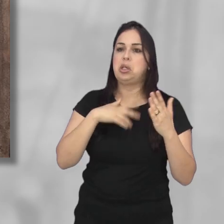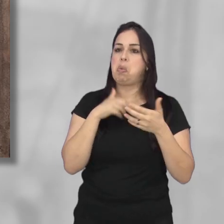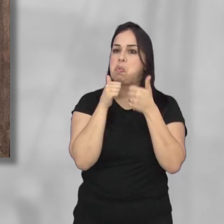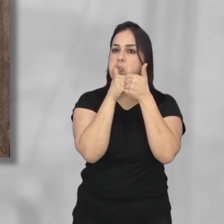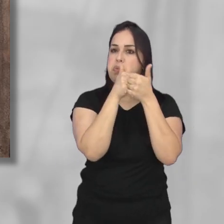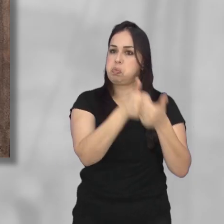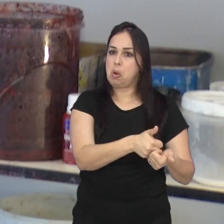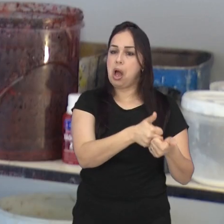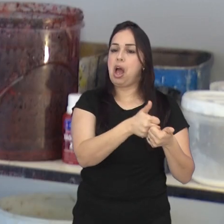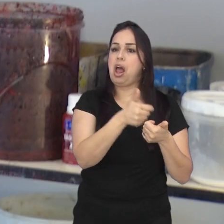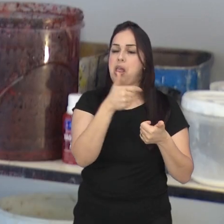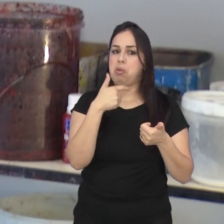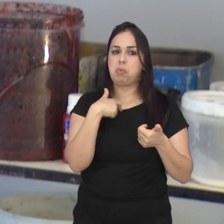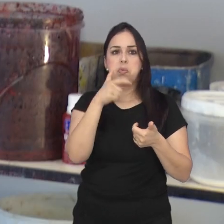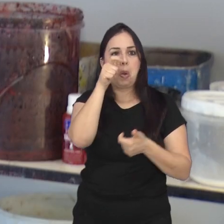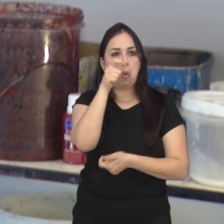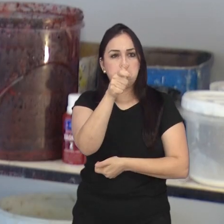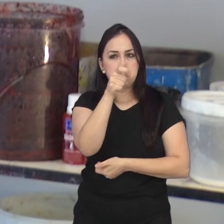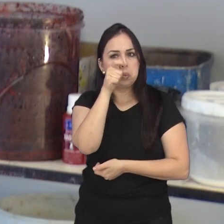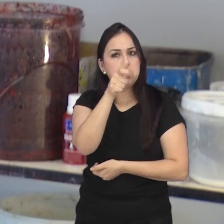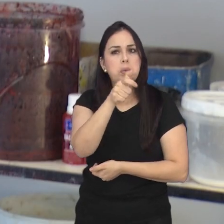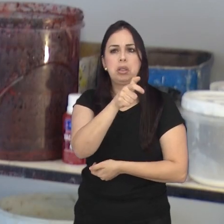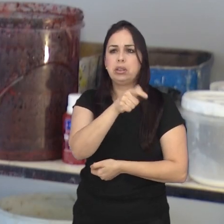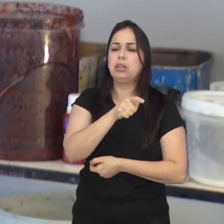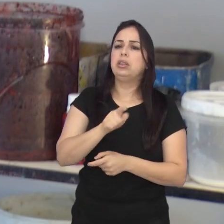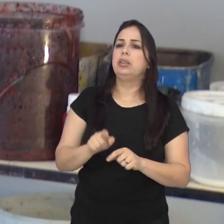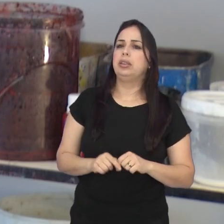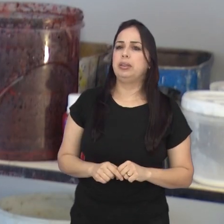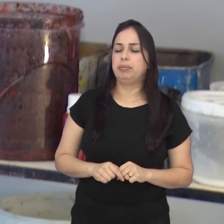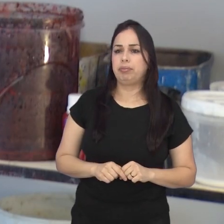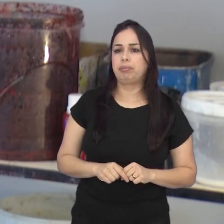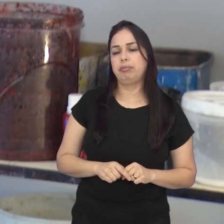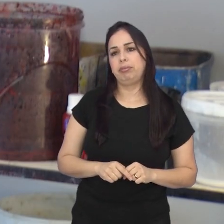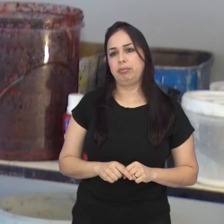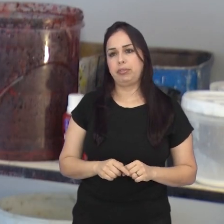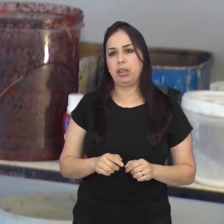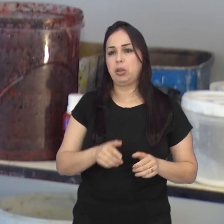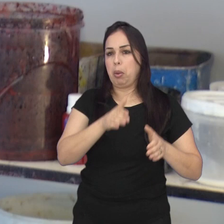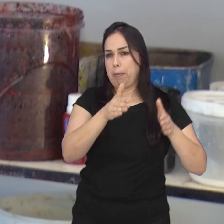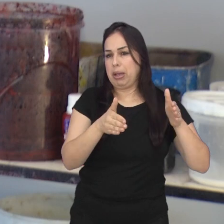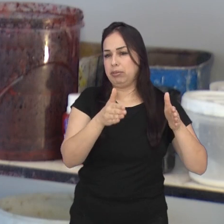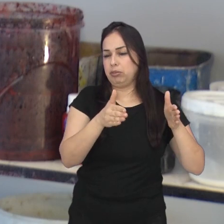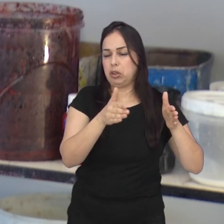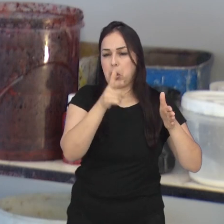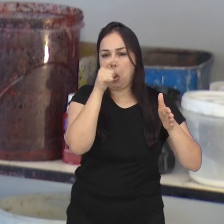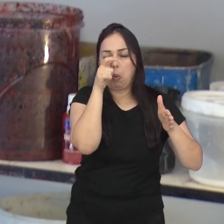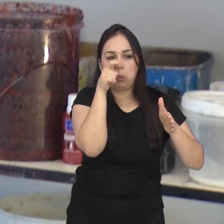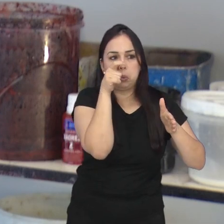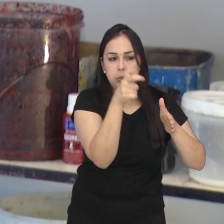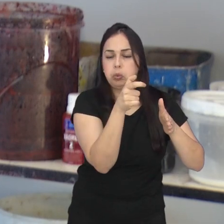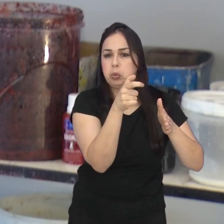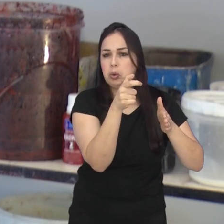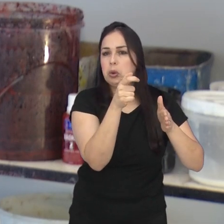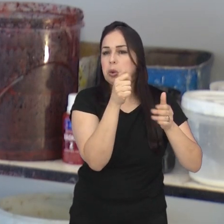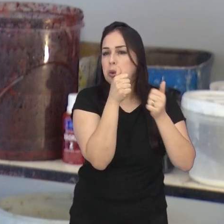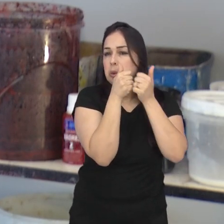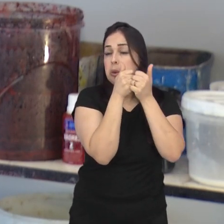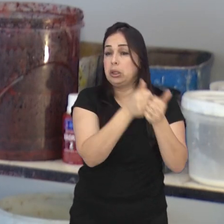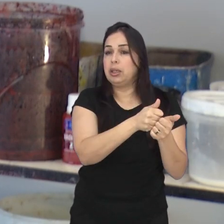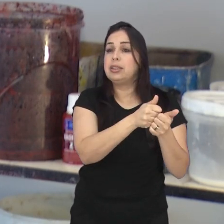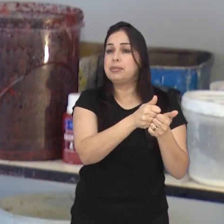Eu acompanhei o trabalho da minha mãe, né, durante todo o tempo, né?